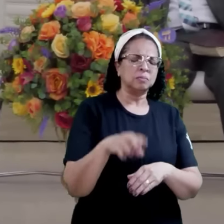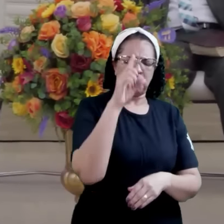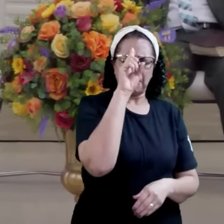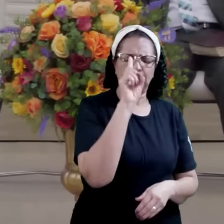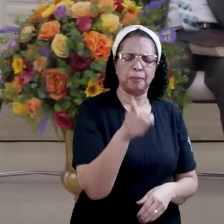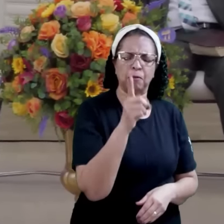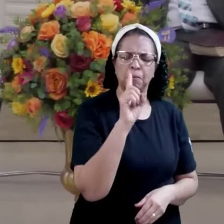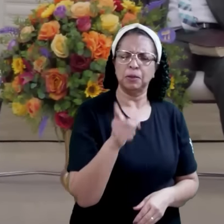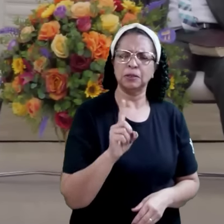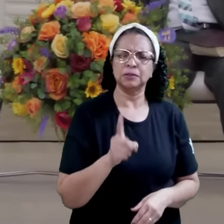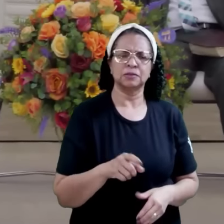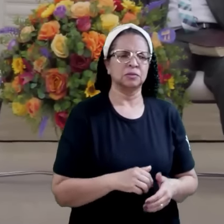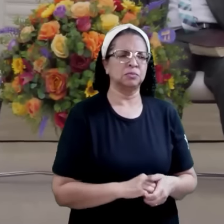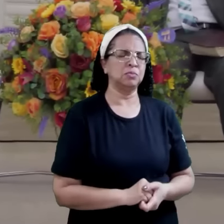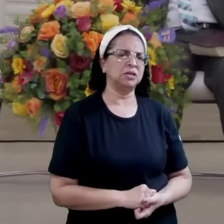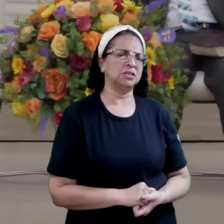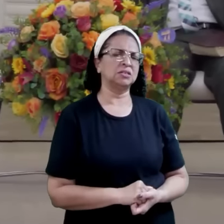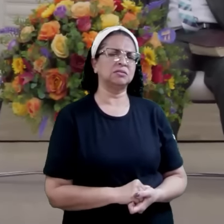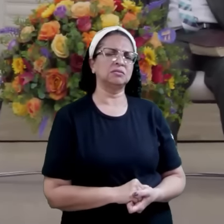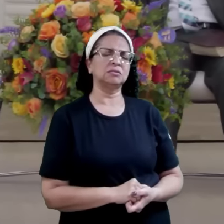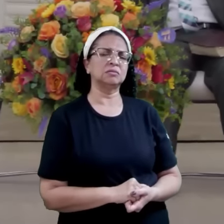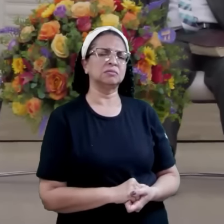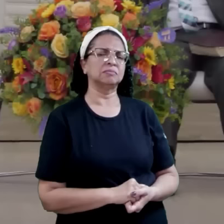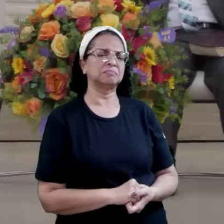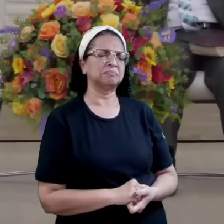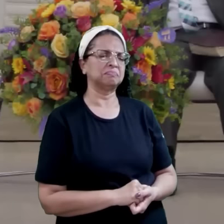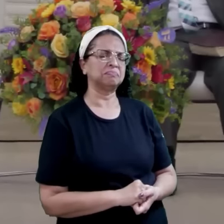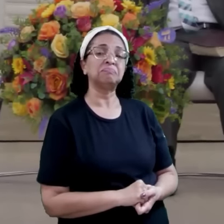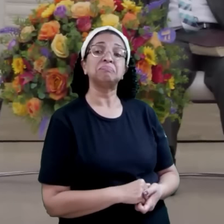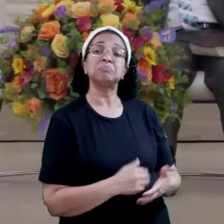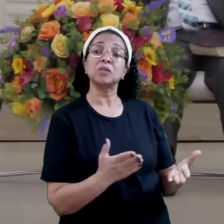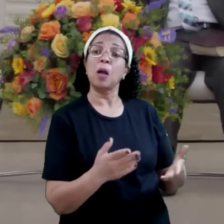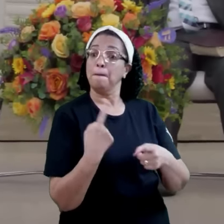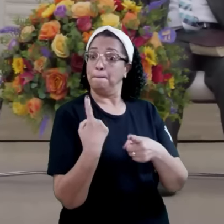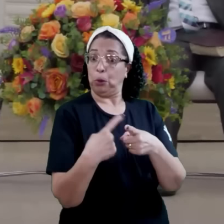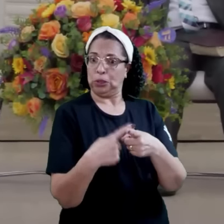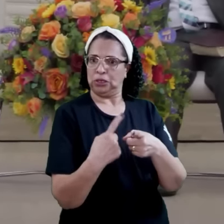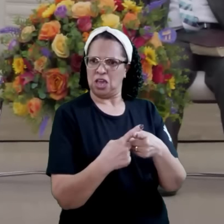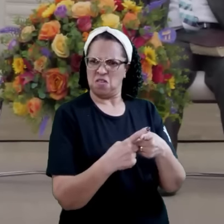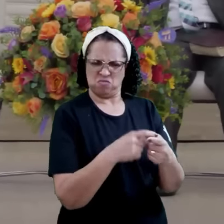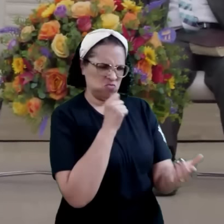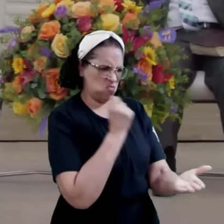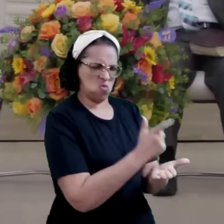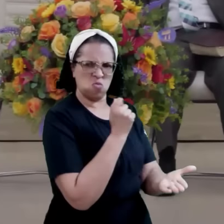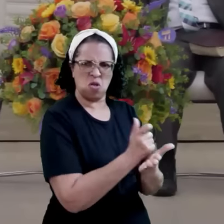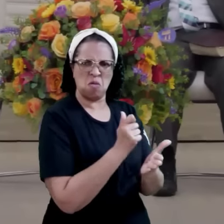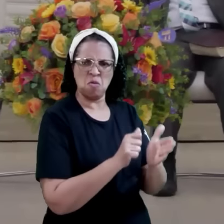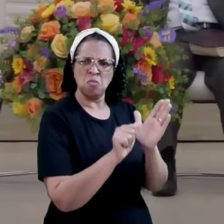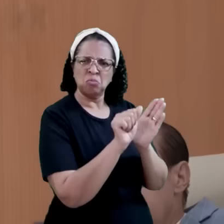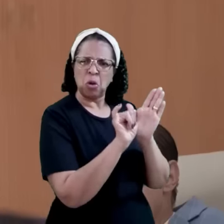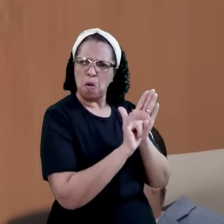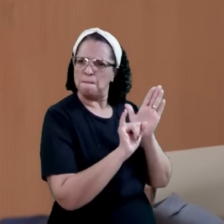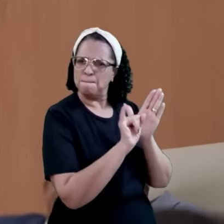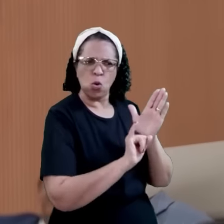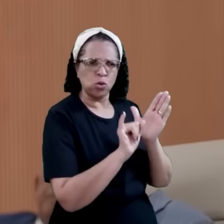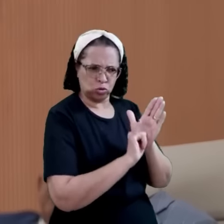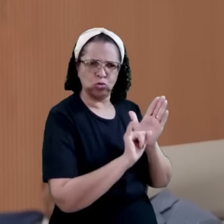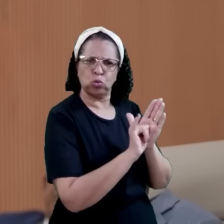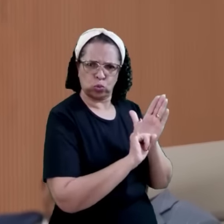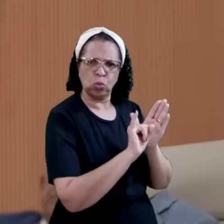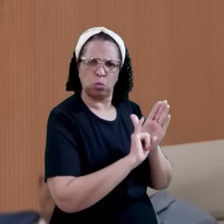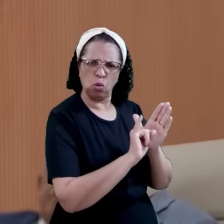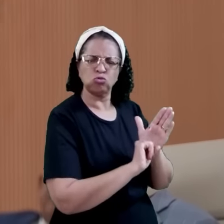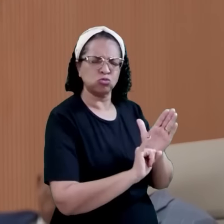primeiro chefe dos publicanos chefe dos cobradores de imposto começou como cobrador de impostos subiu de cargo